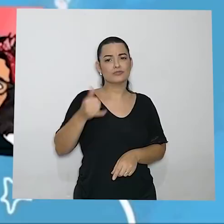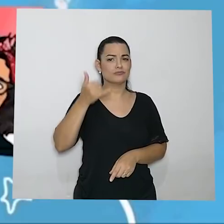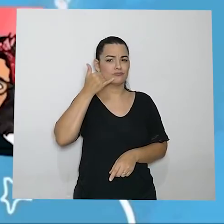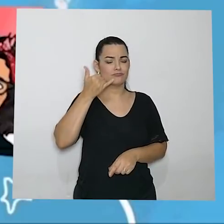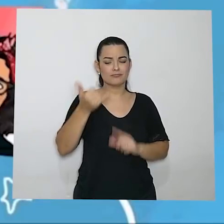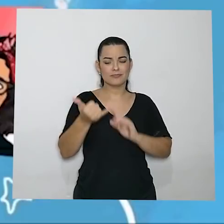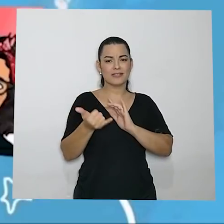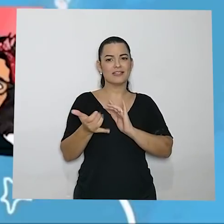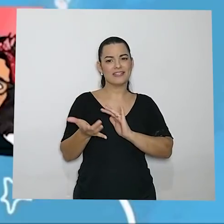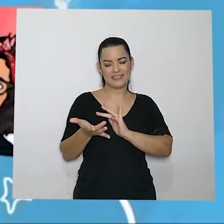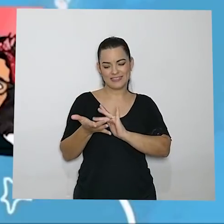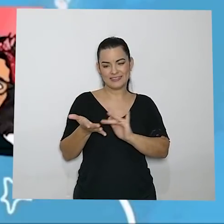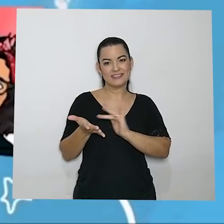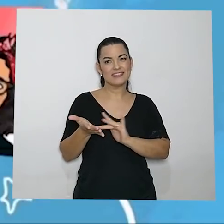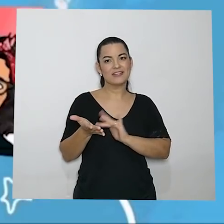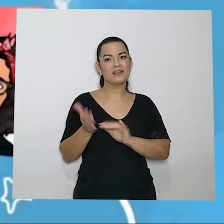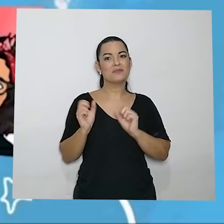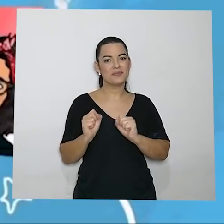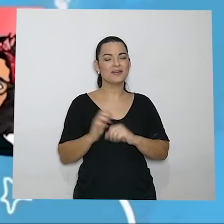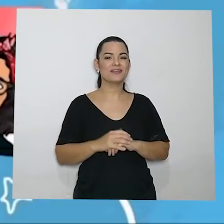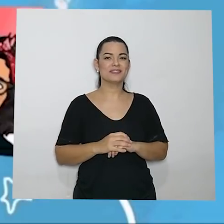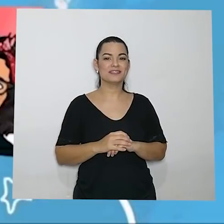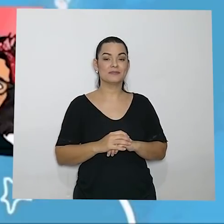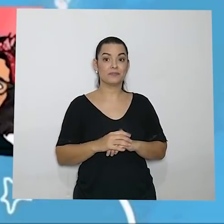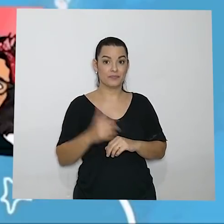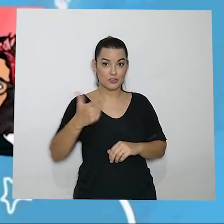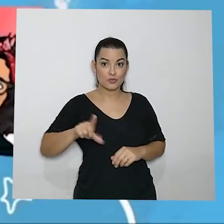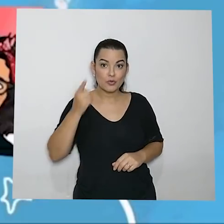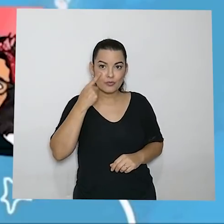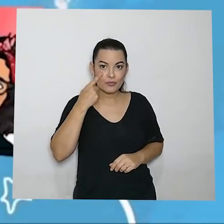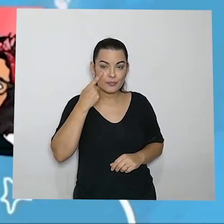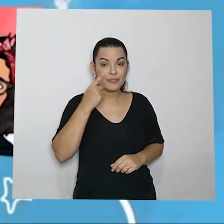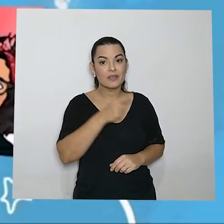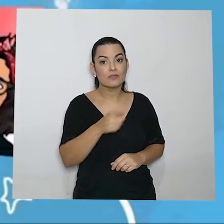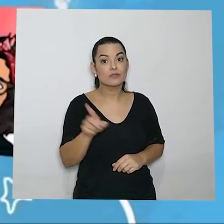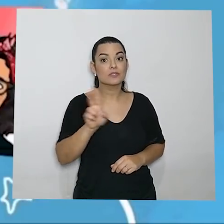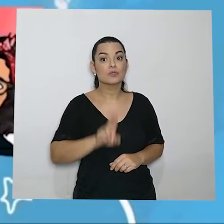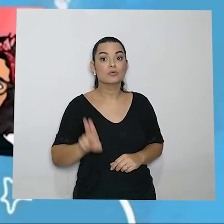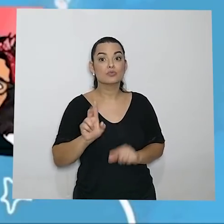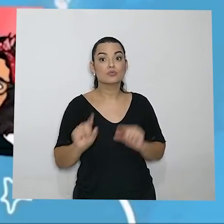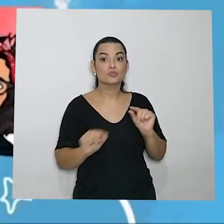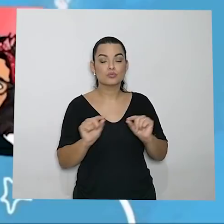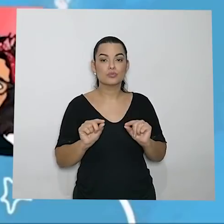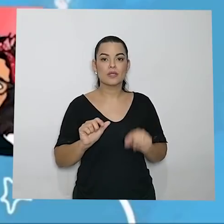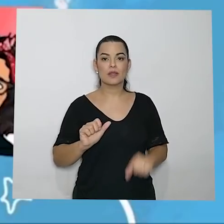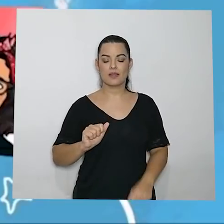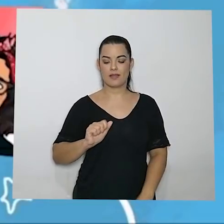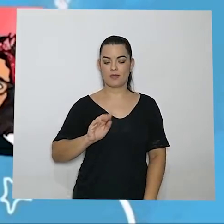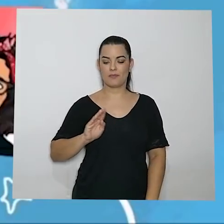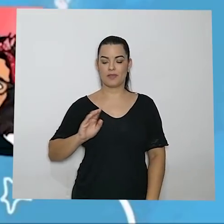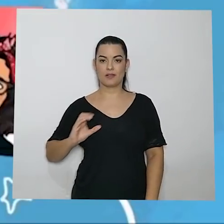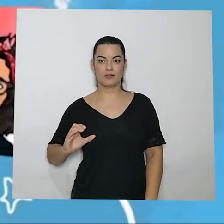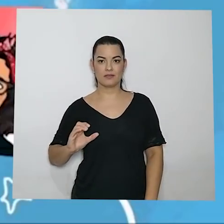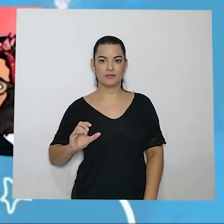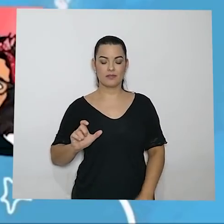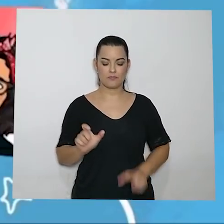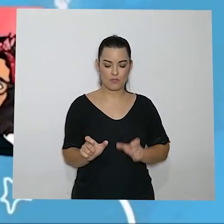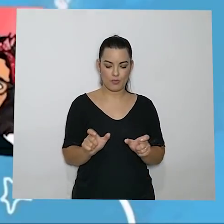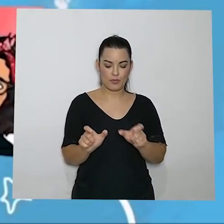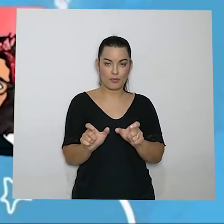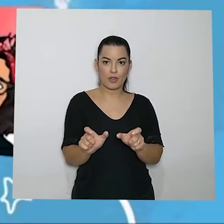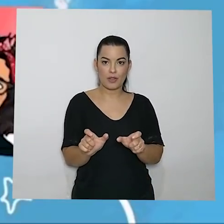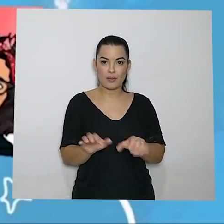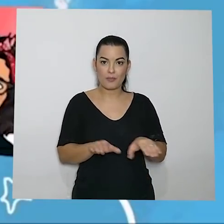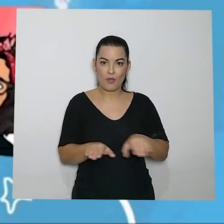tiver. Vou repetir. Você vai utilizar o seu alfabeto móvel